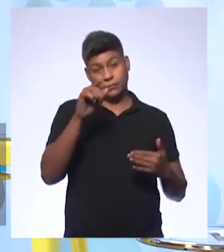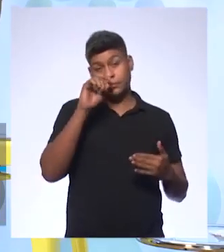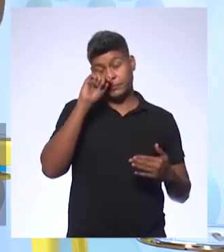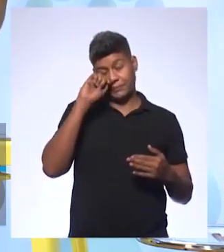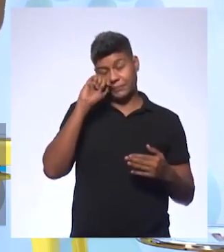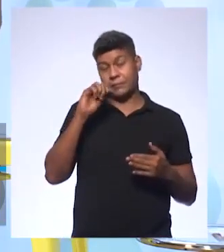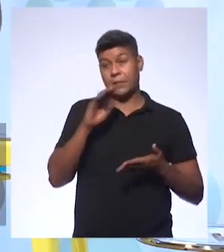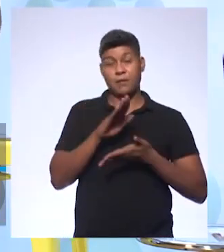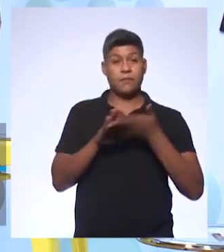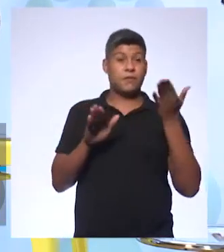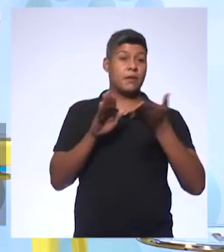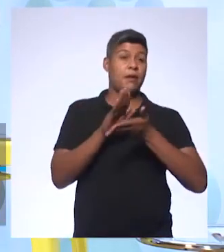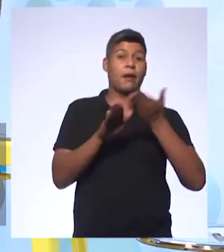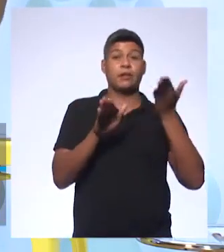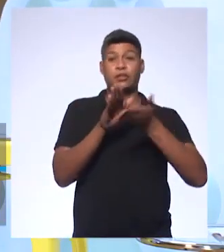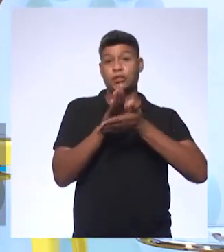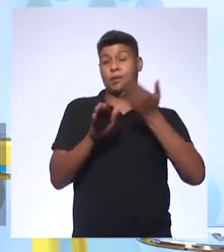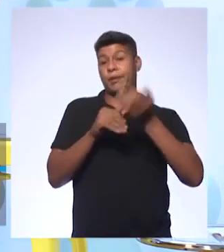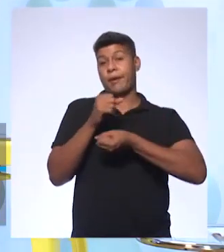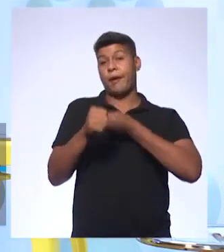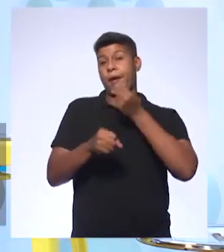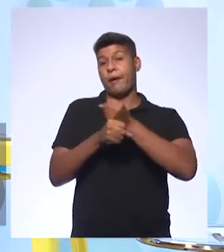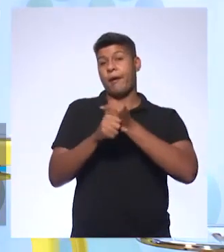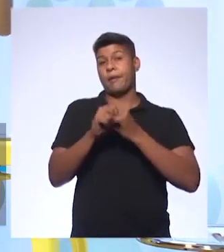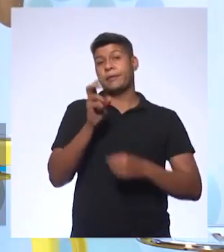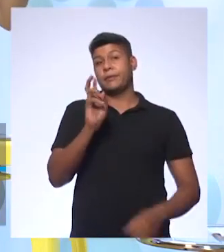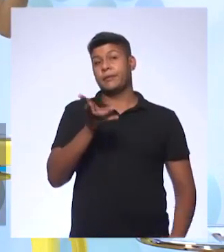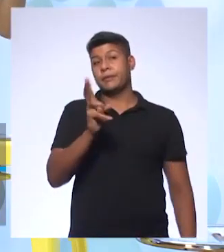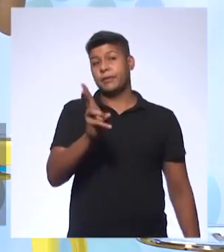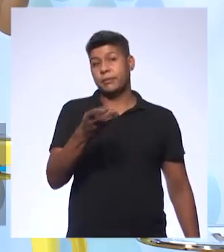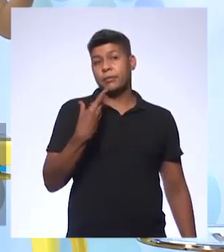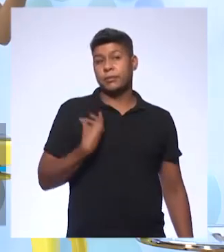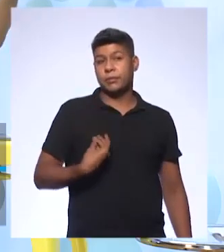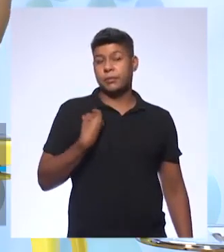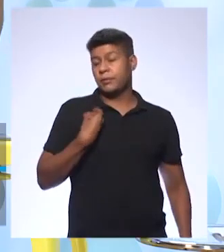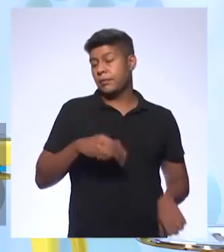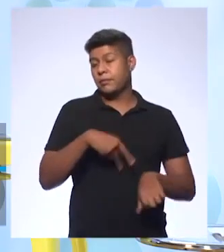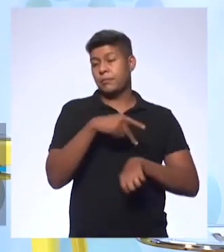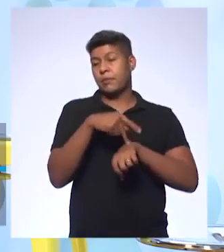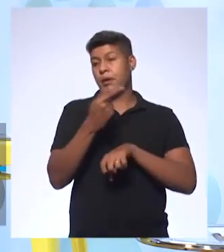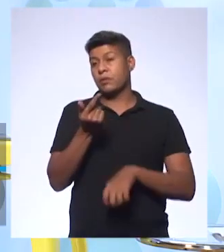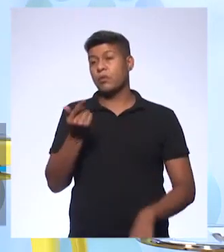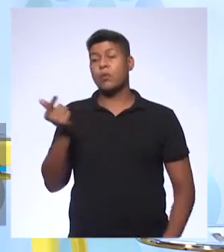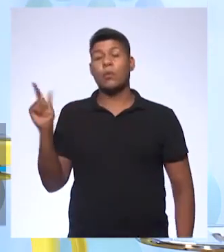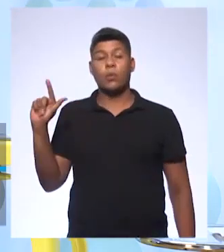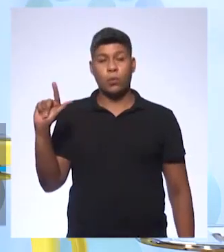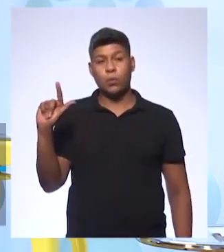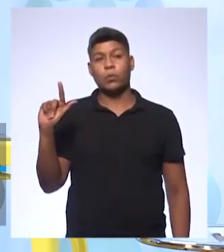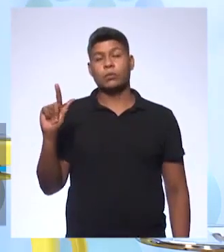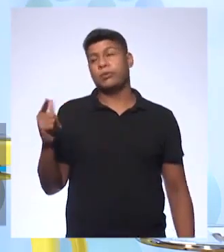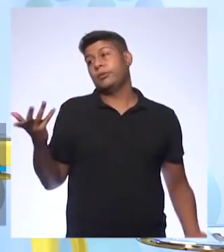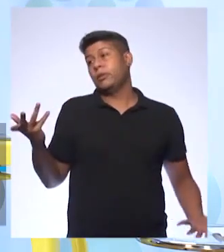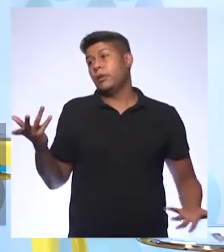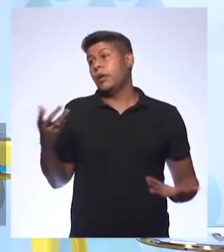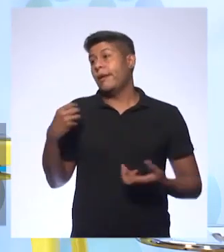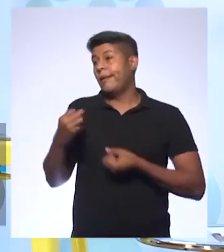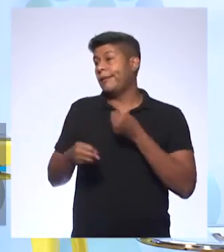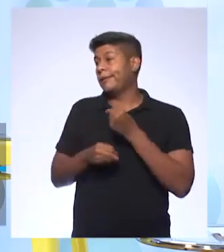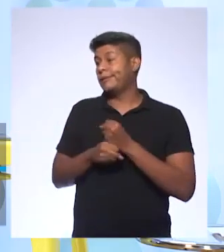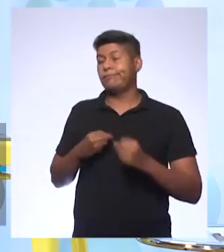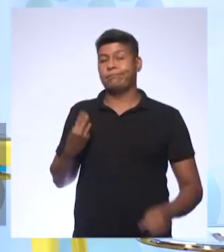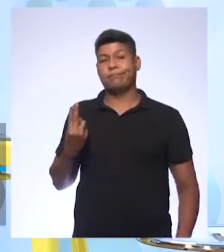tem gente que viaja todo ano, né, e viagens internacionais, e fica assim, poxa, esse ano não